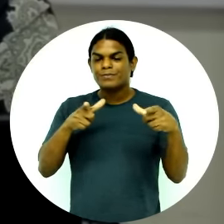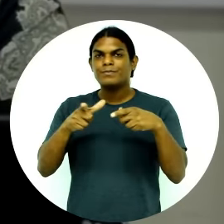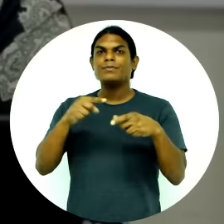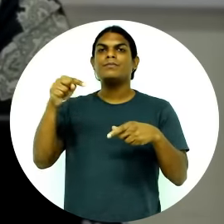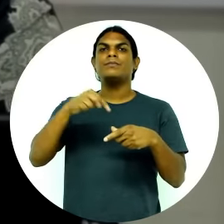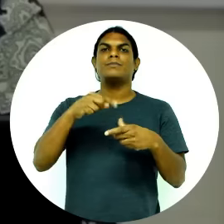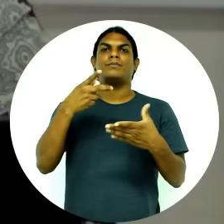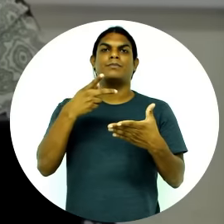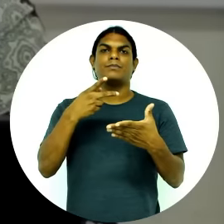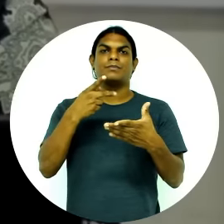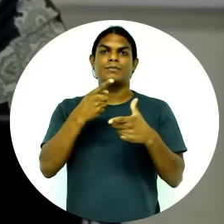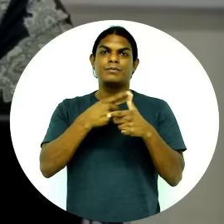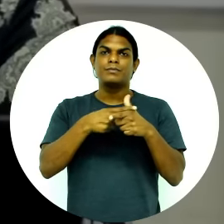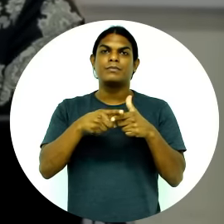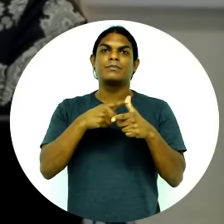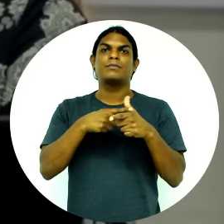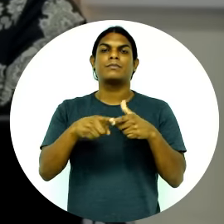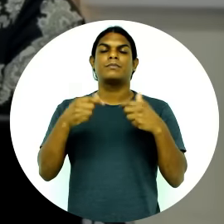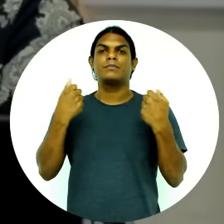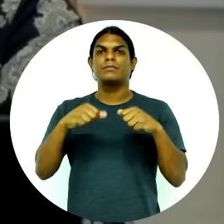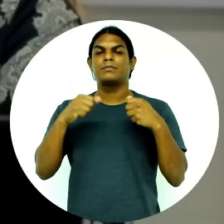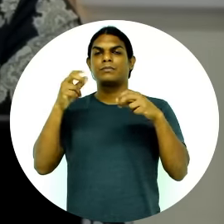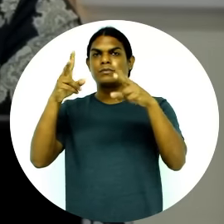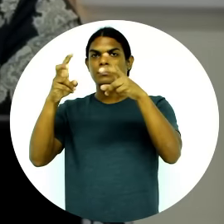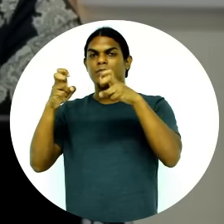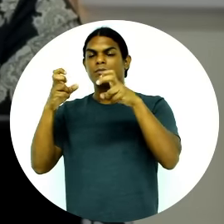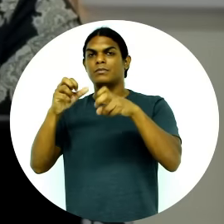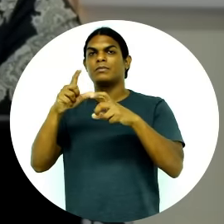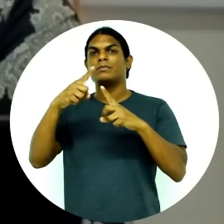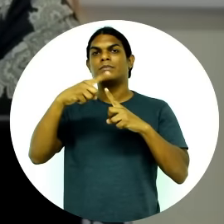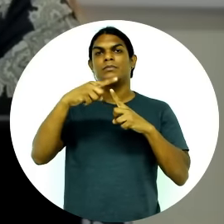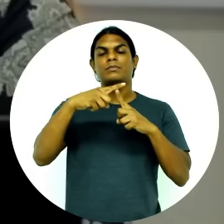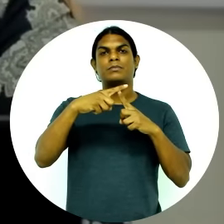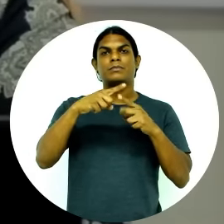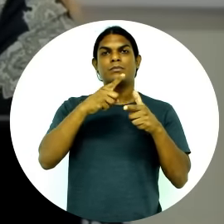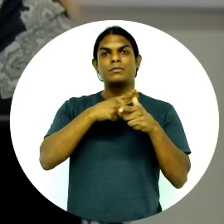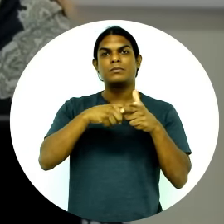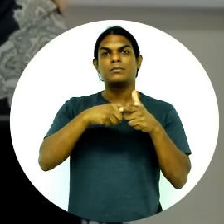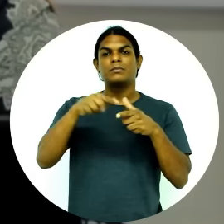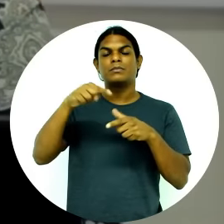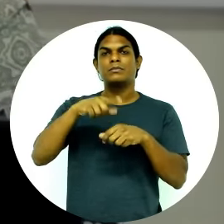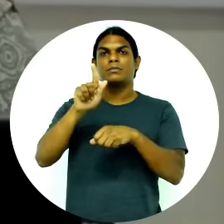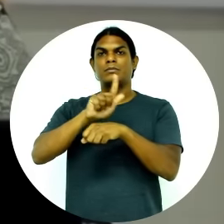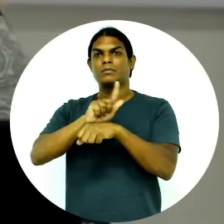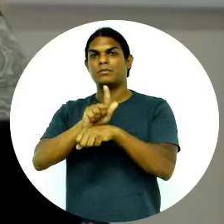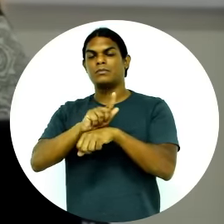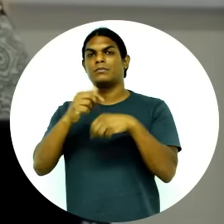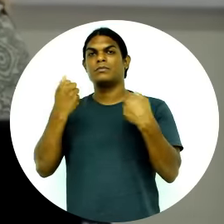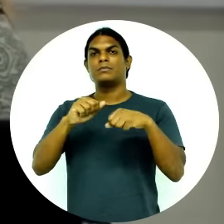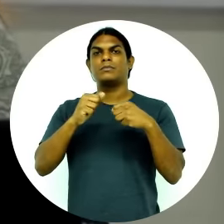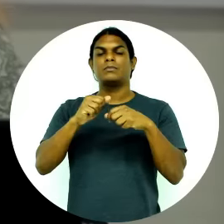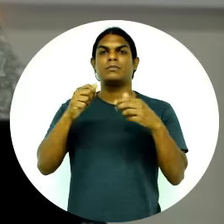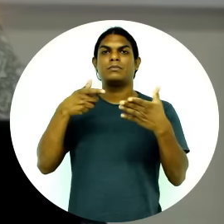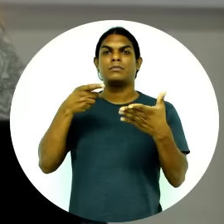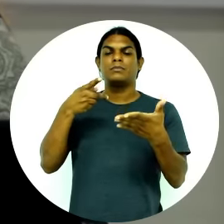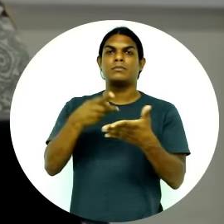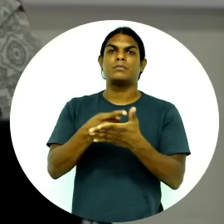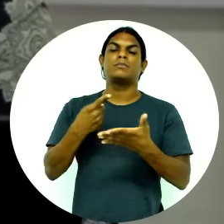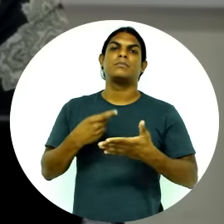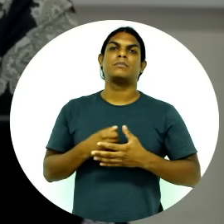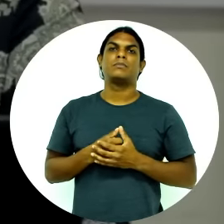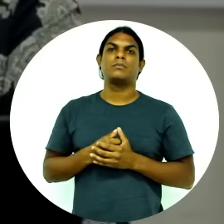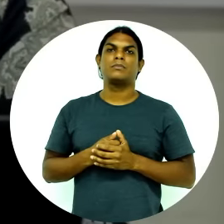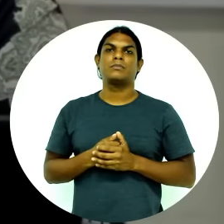o avaliador e a própria organização como um todo. A gente precisa entender que esse é um